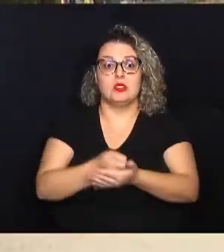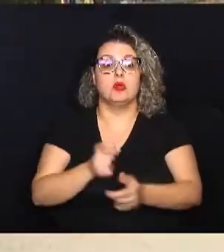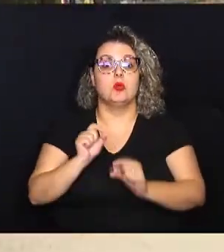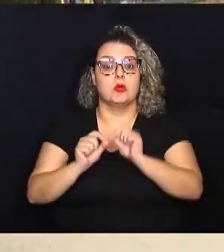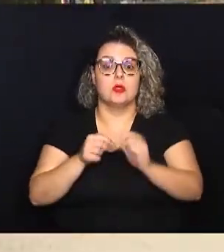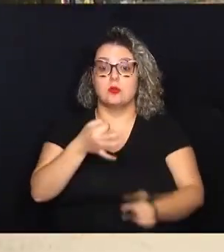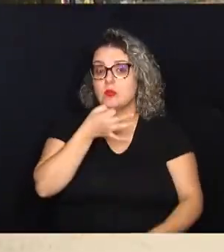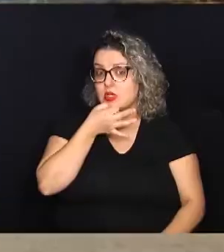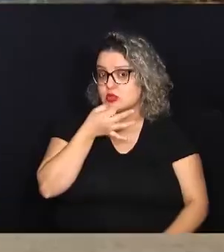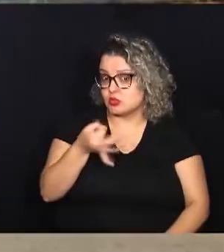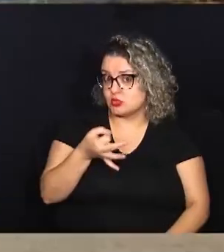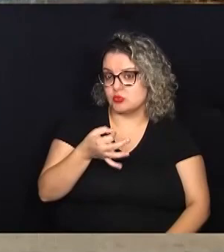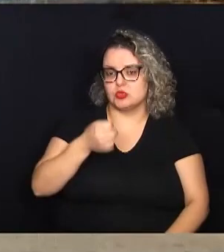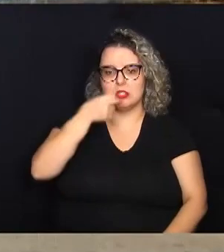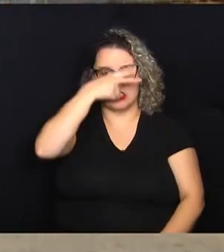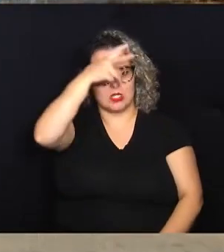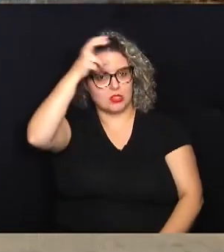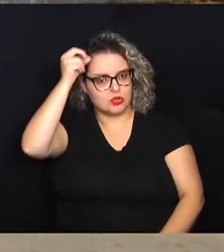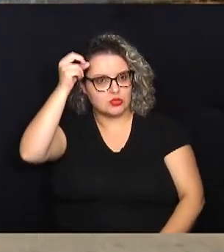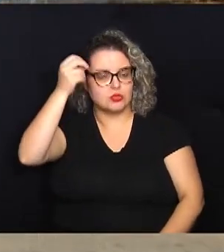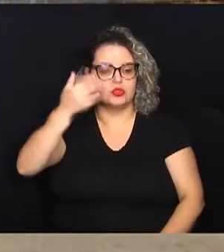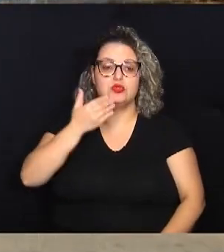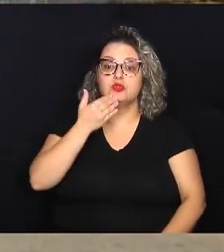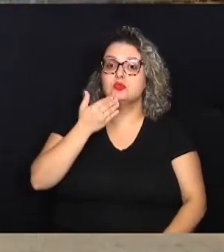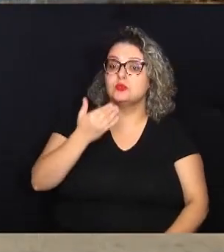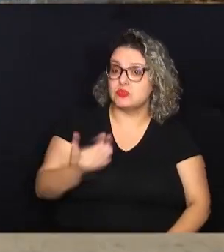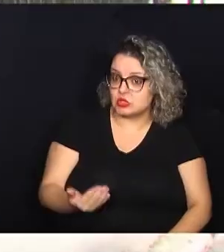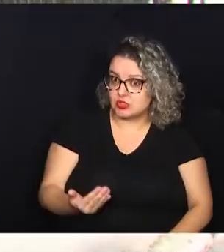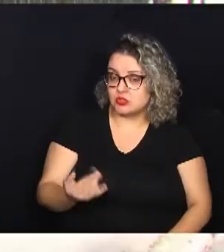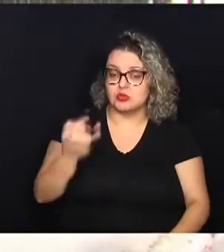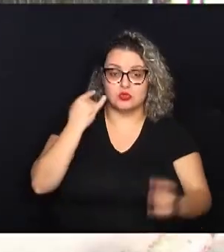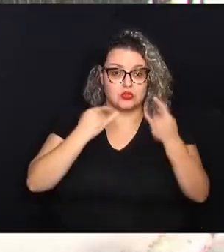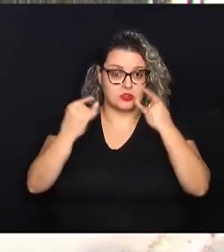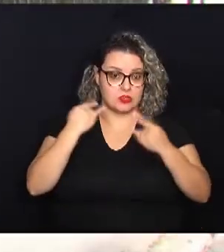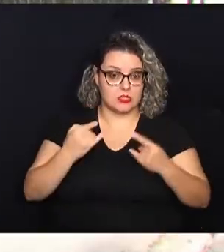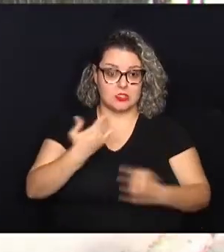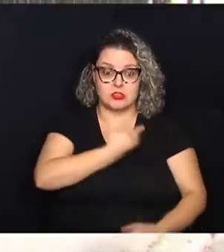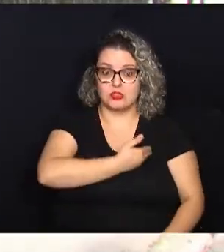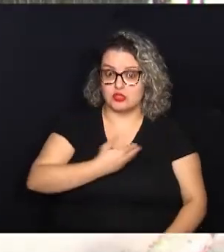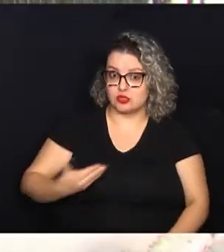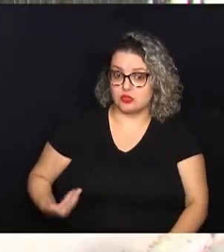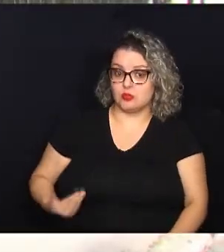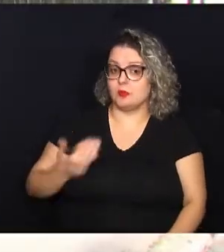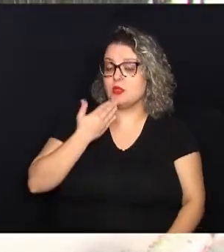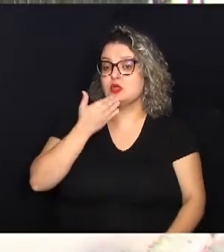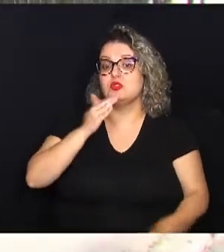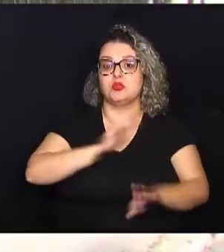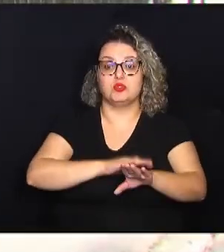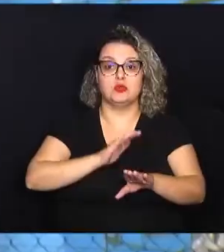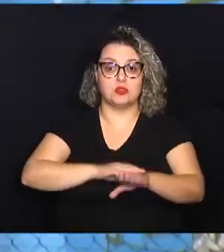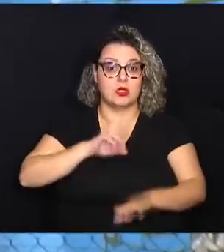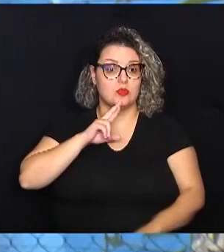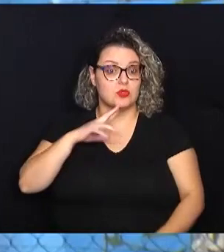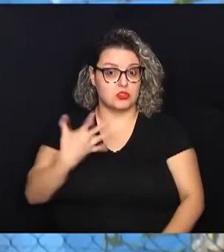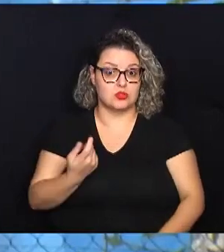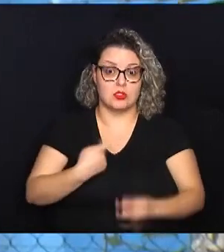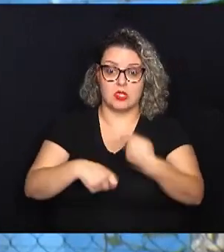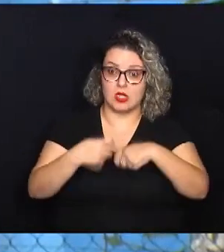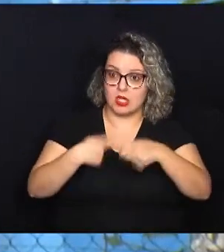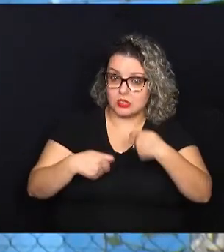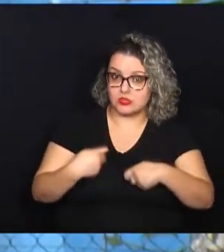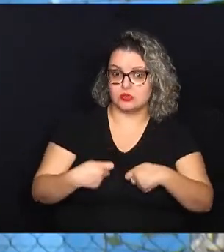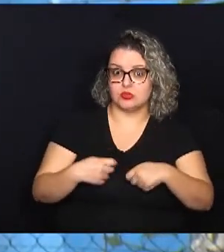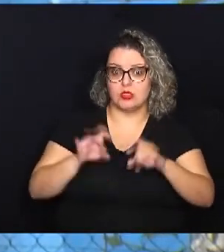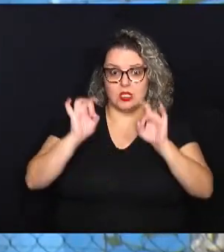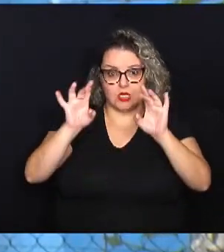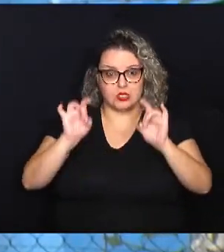e consiste em uma sugestão ou prefeito de uma solicitação de interesse público pedindo medidas e